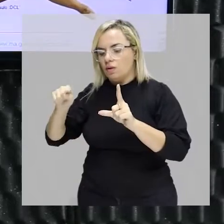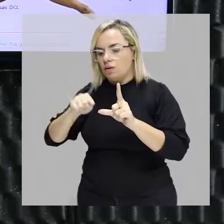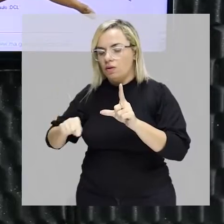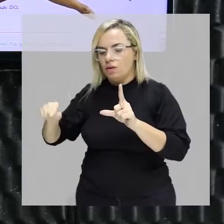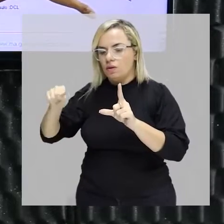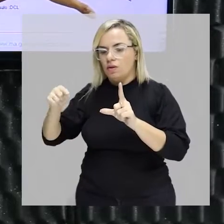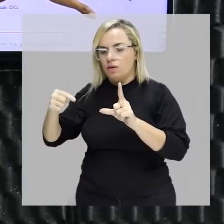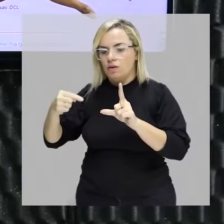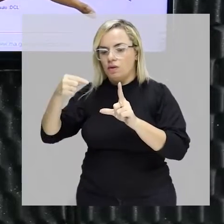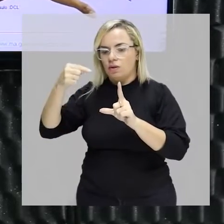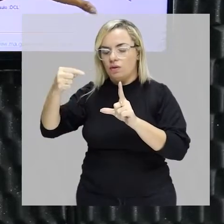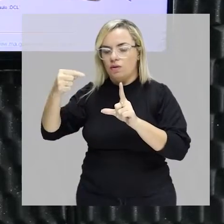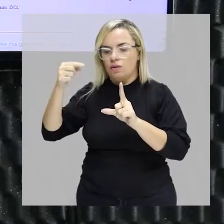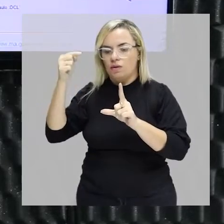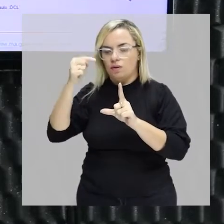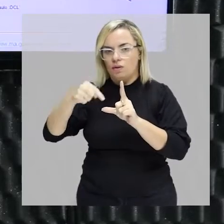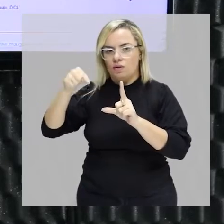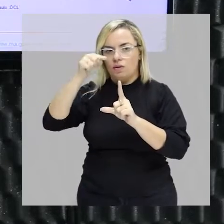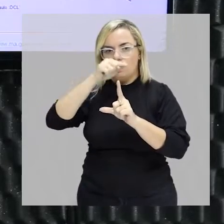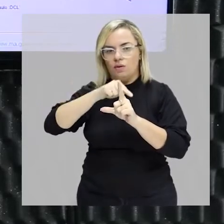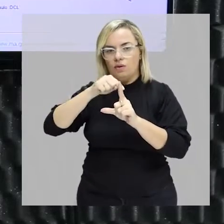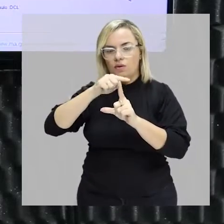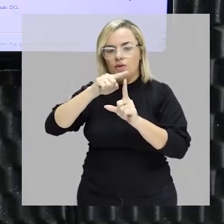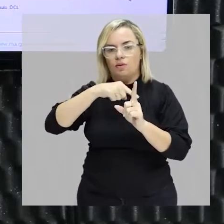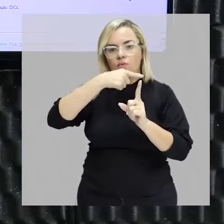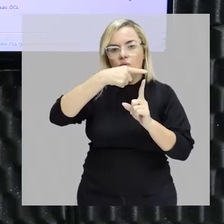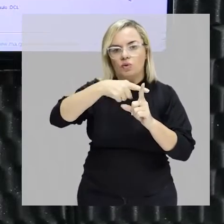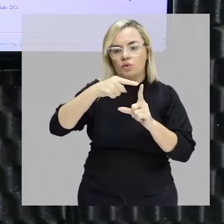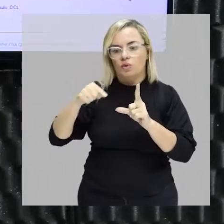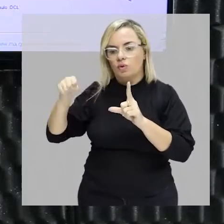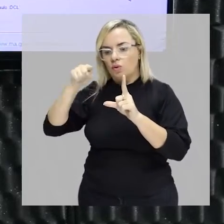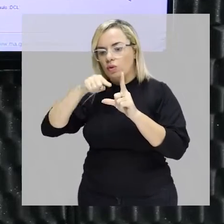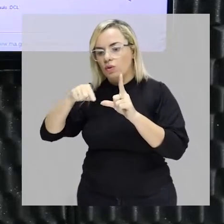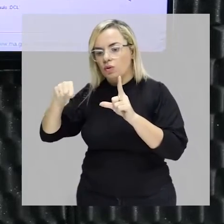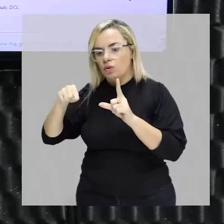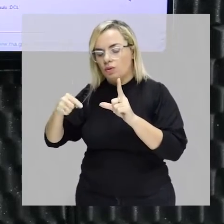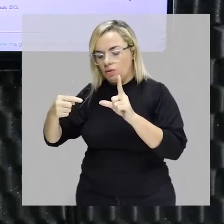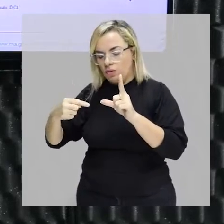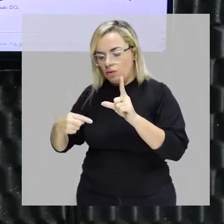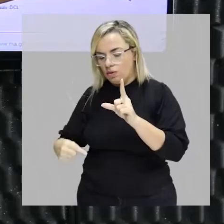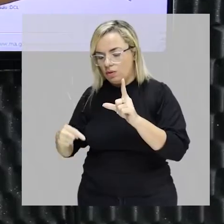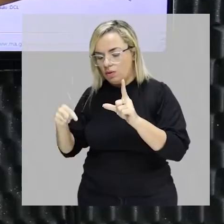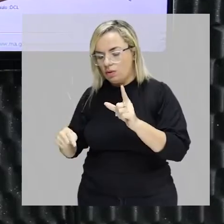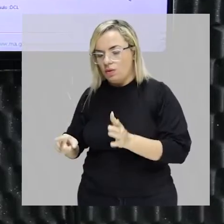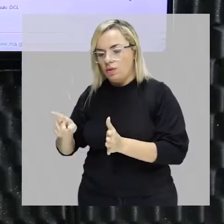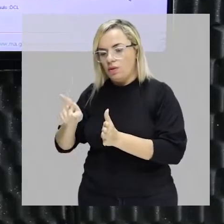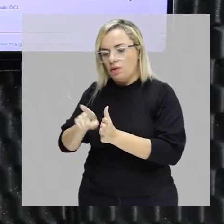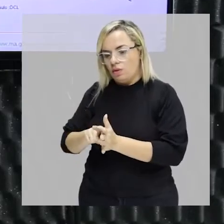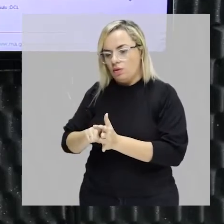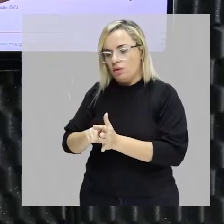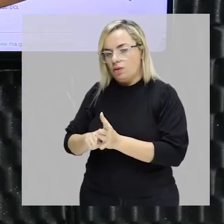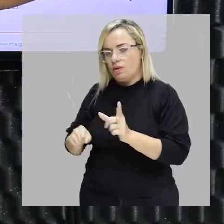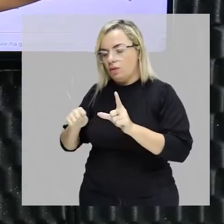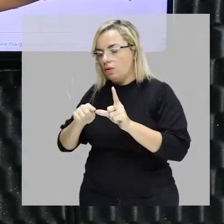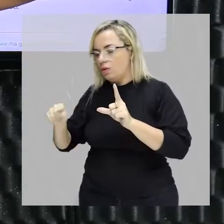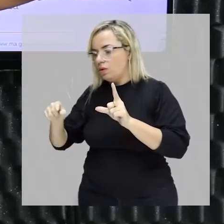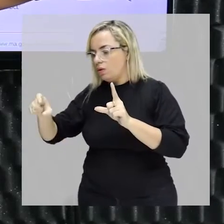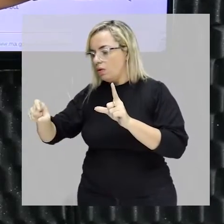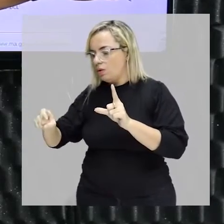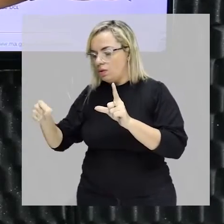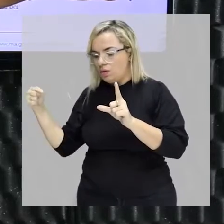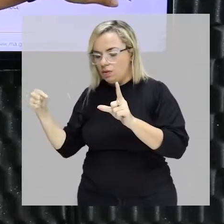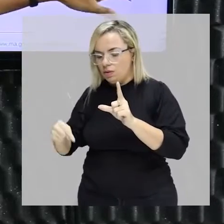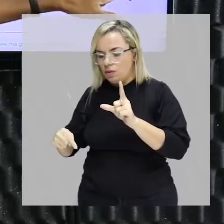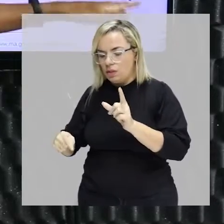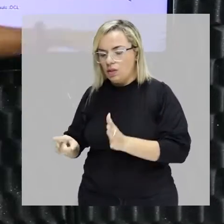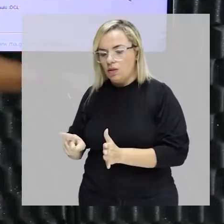acima da raiz, tudo que está acima é positivo, e o outro lado, ó, negativo, está abaixo do eixo x, no caso, do eixo onde eu